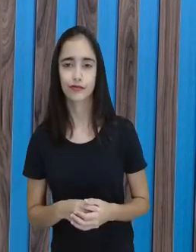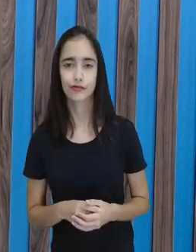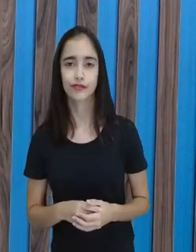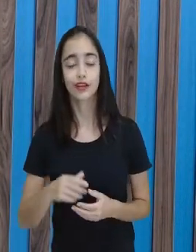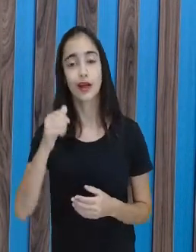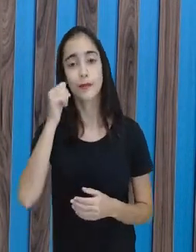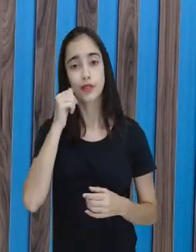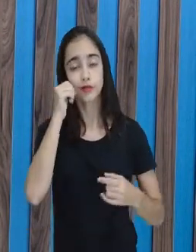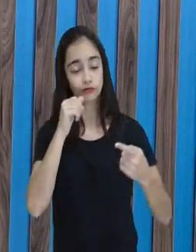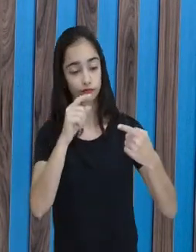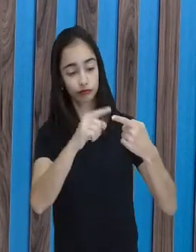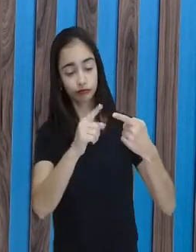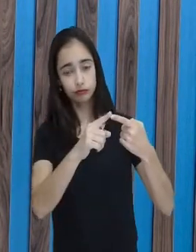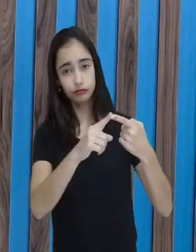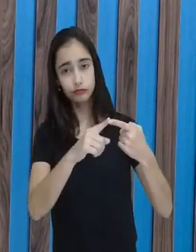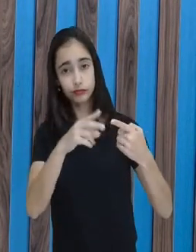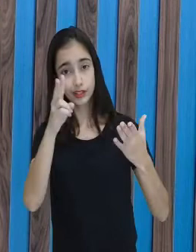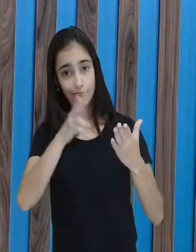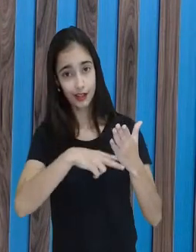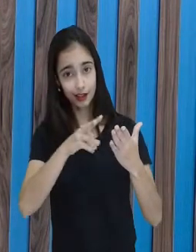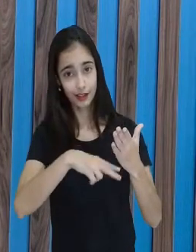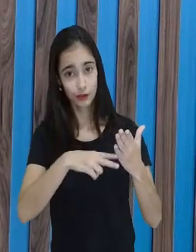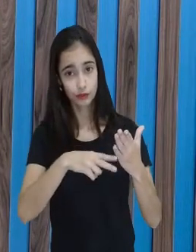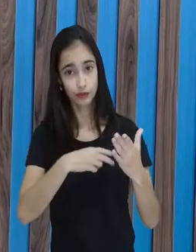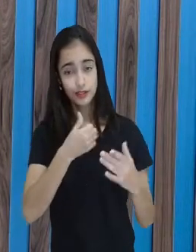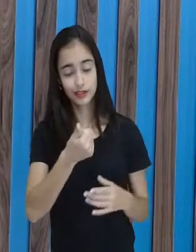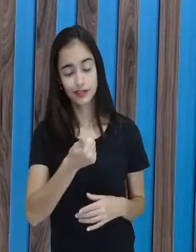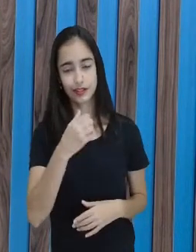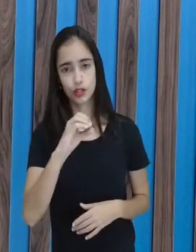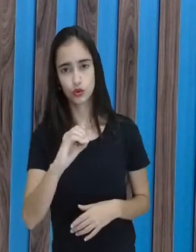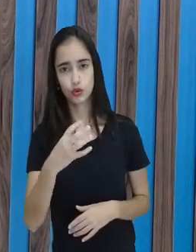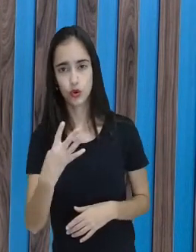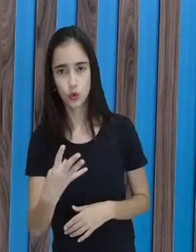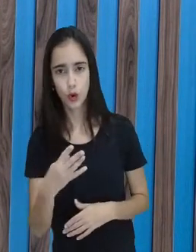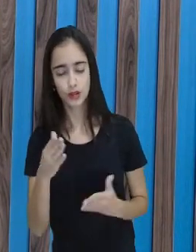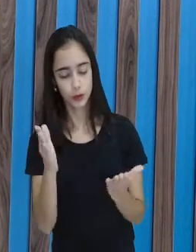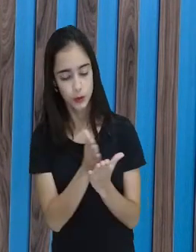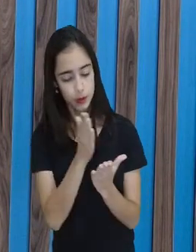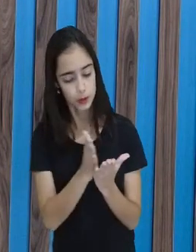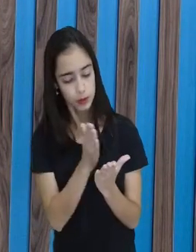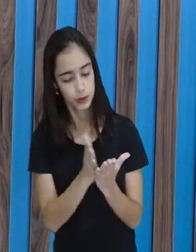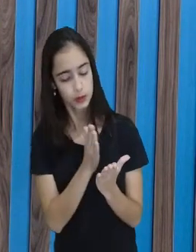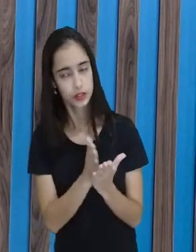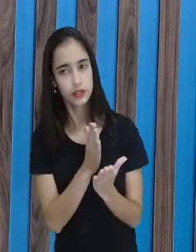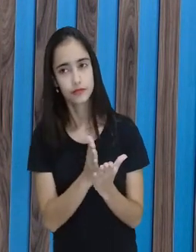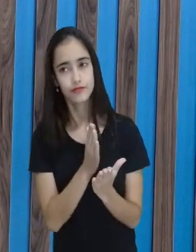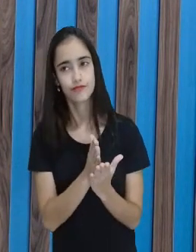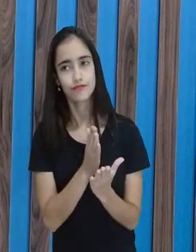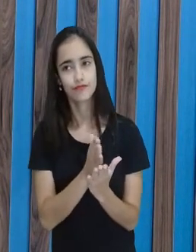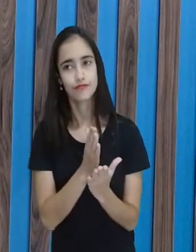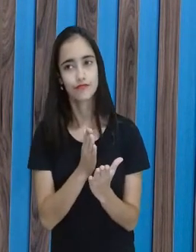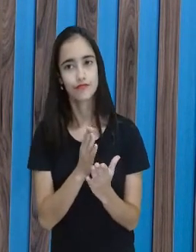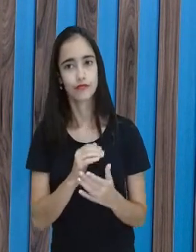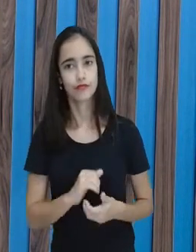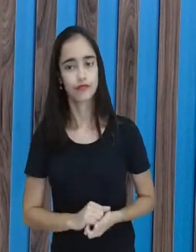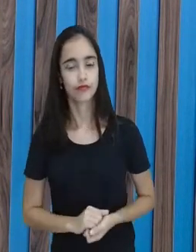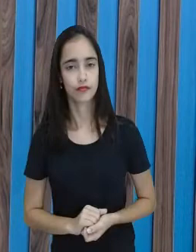Roberta leu 104 páginas do livro que a professora de português recomendou.